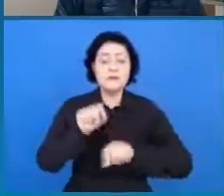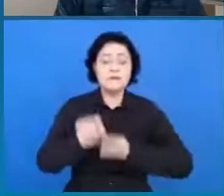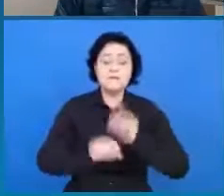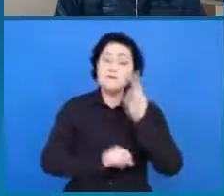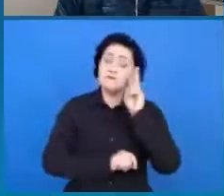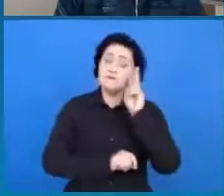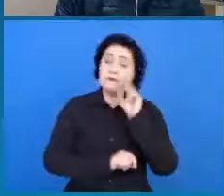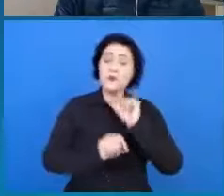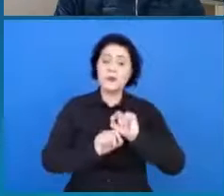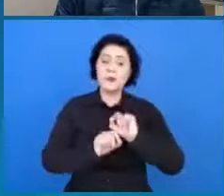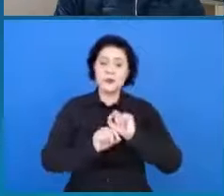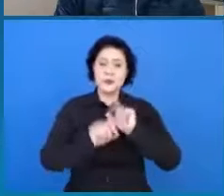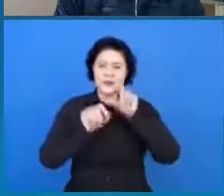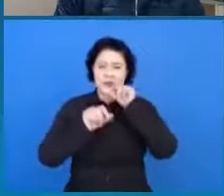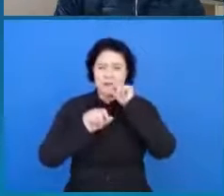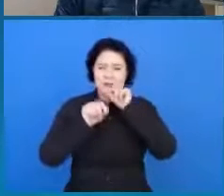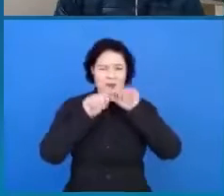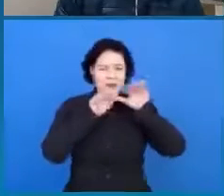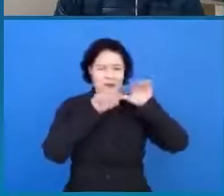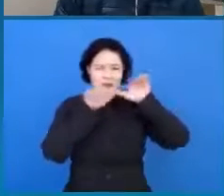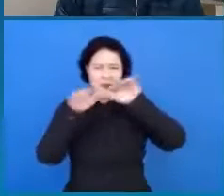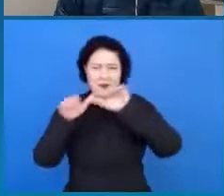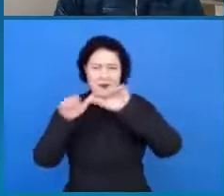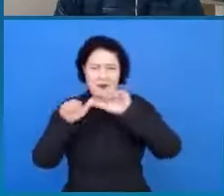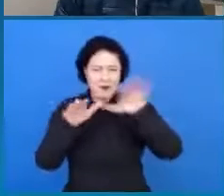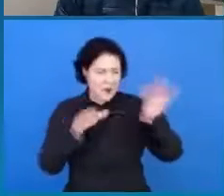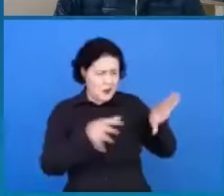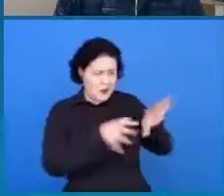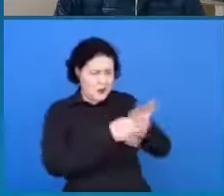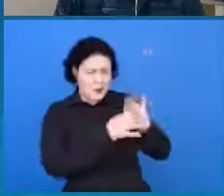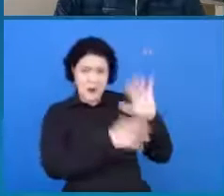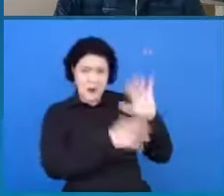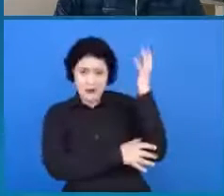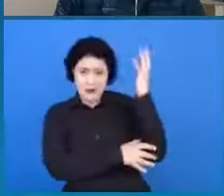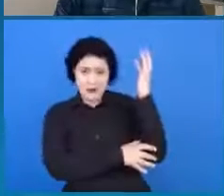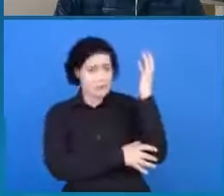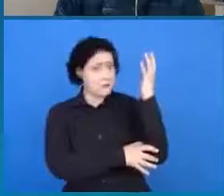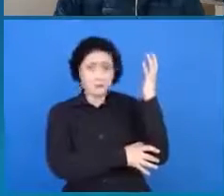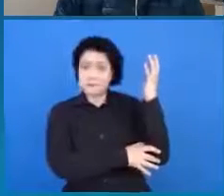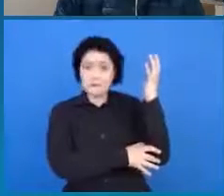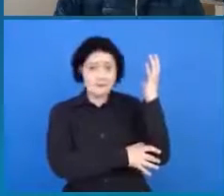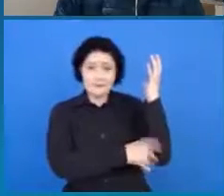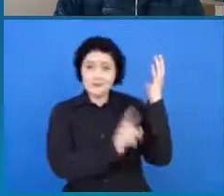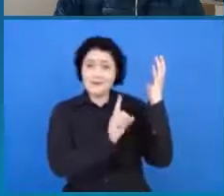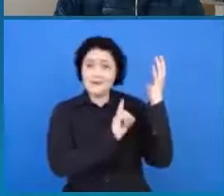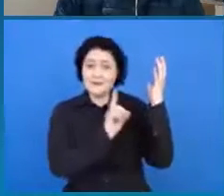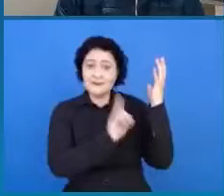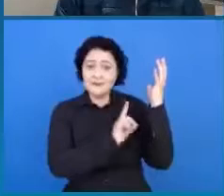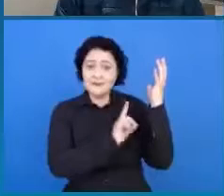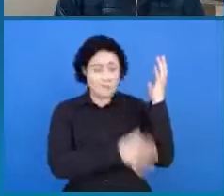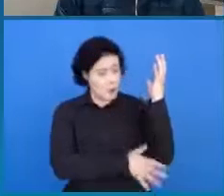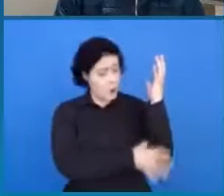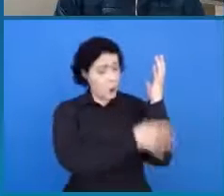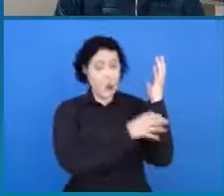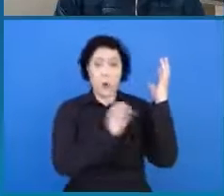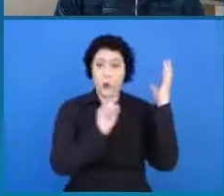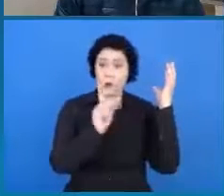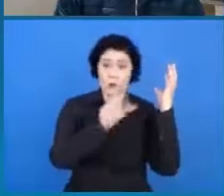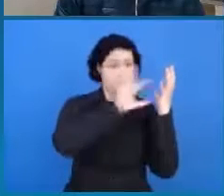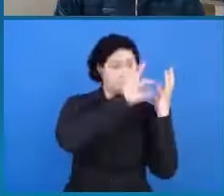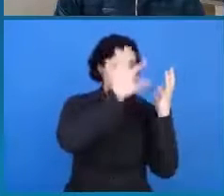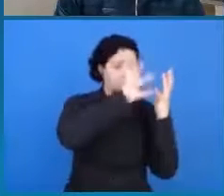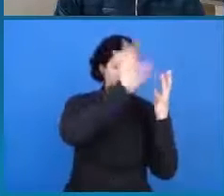que os pássaros não pertencem as árvores que não fazem parte dela como o tronco a galhada